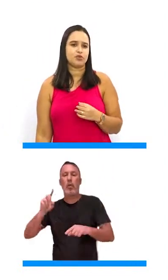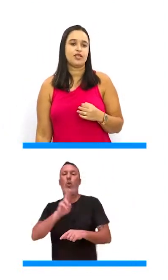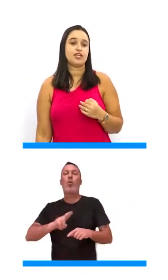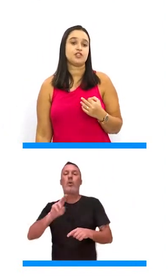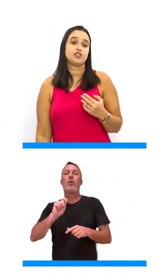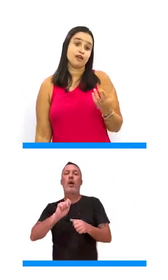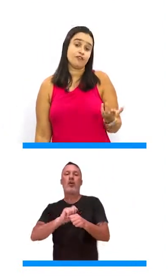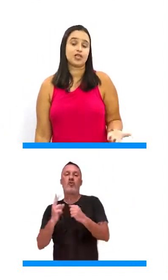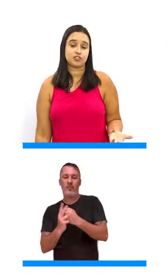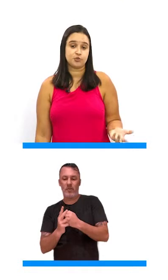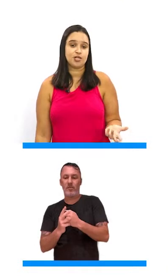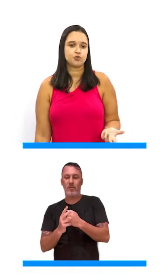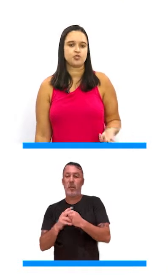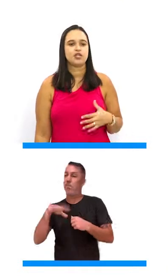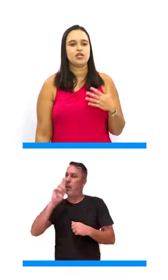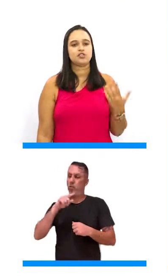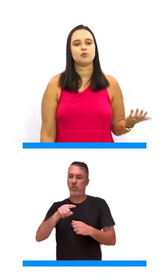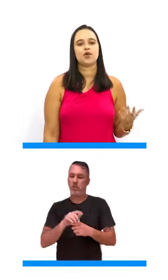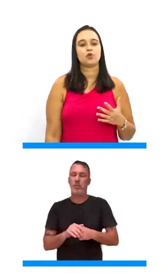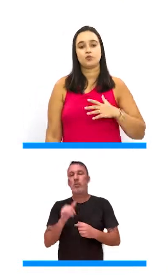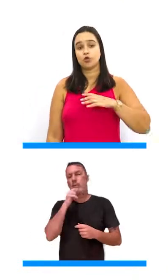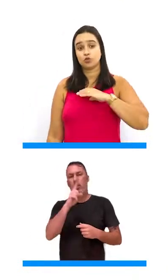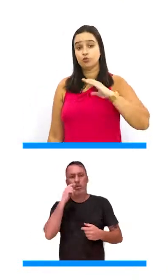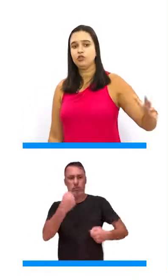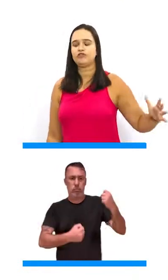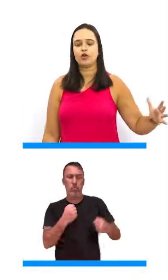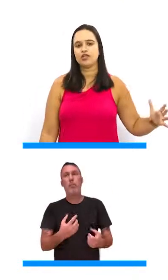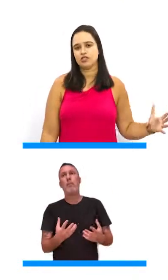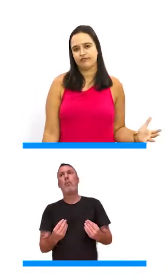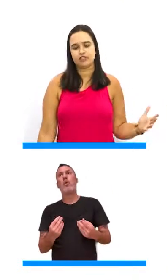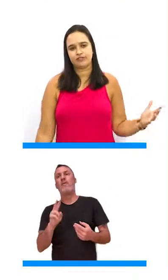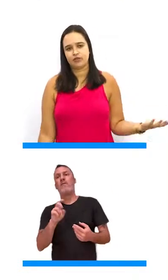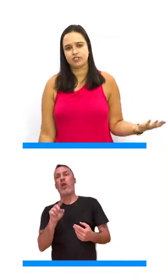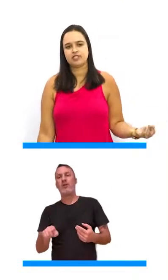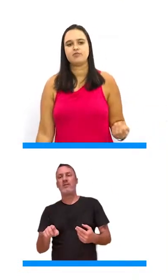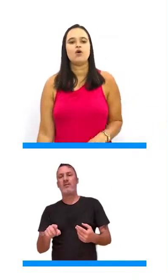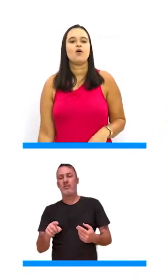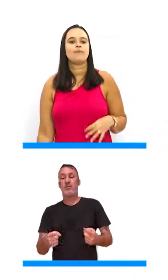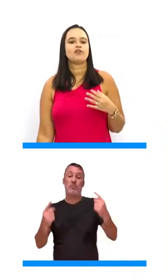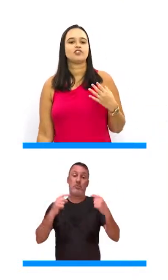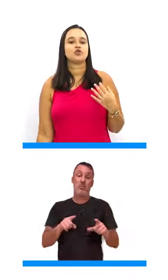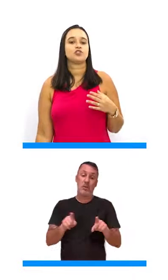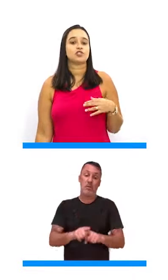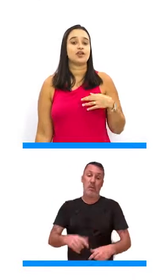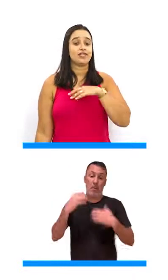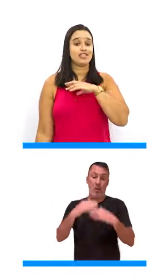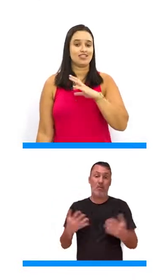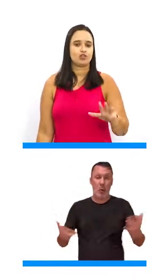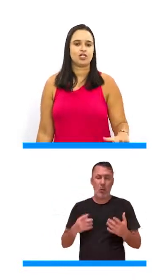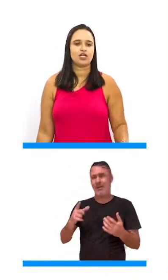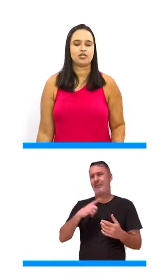advérbios. Então, este que é a forma que a gente mais usa. Este é um piloto muito veloz, ao invés de velocíssimo. Ou a prova de hoje